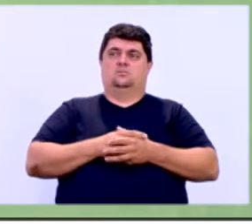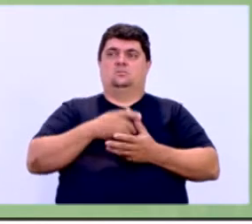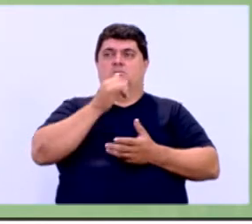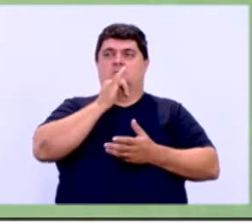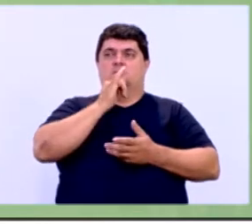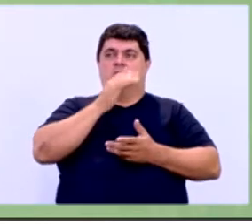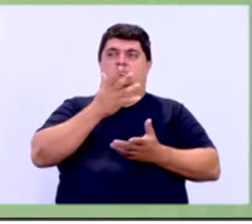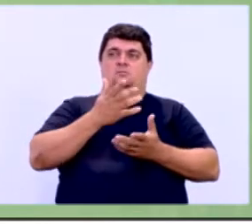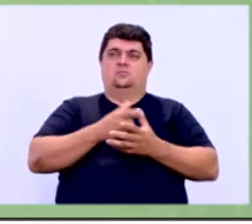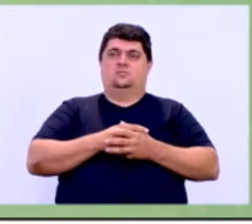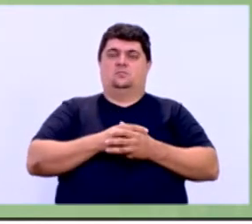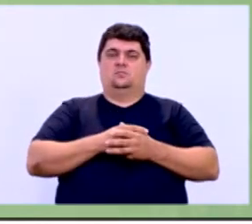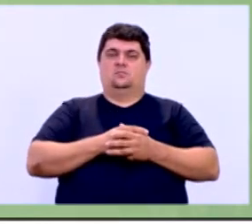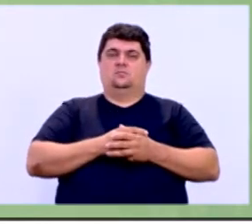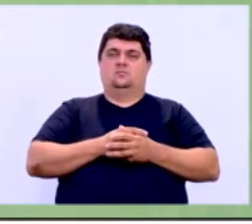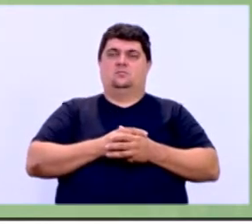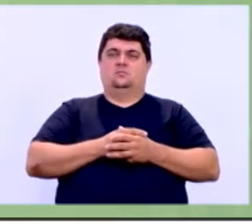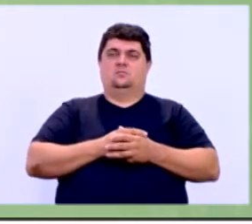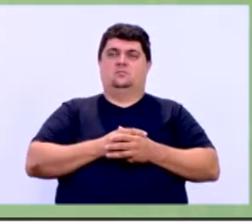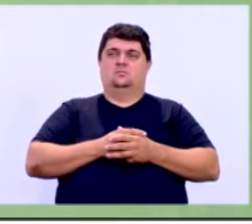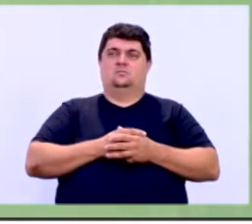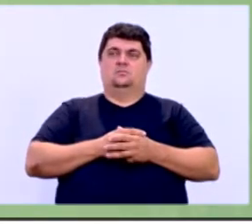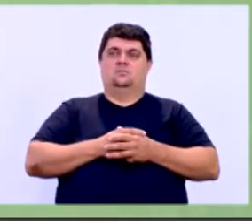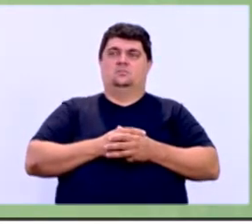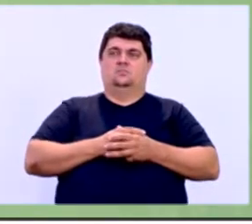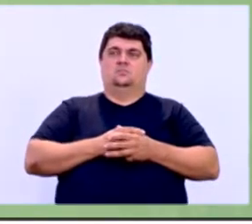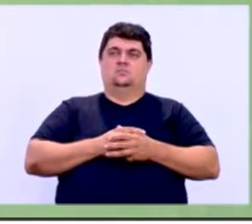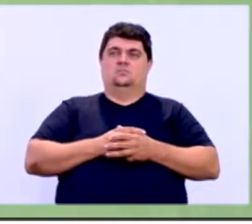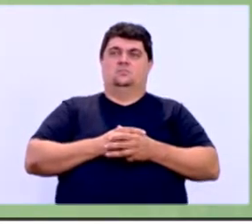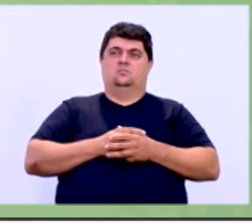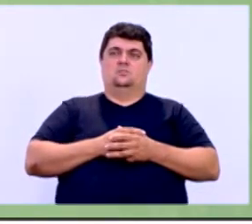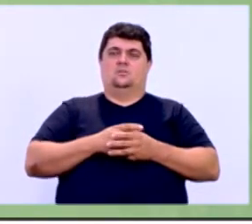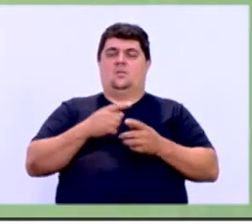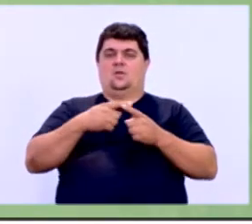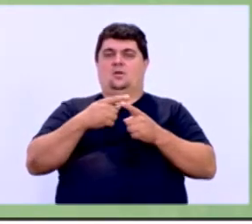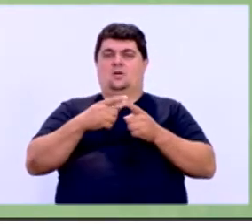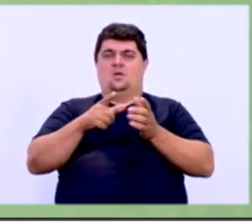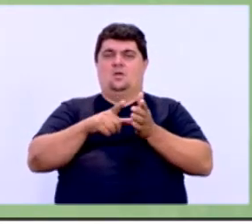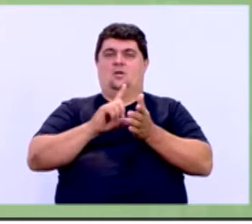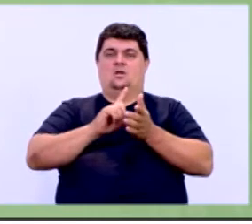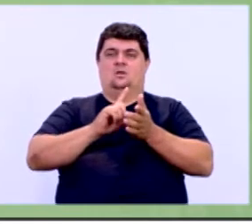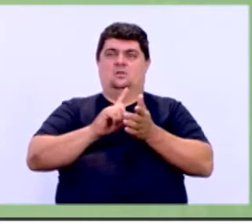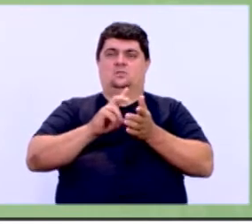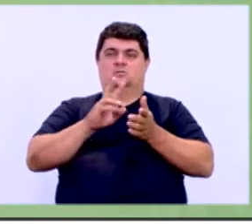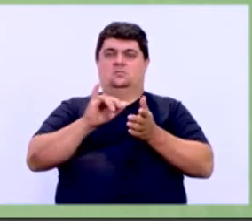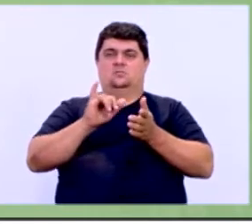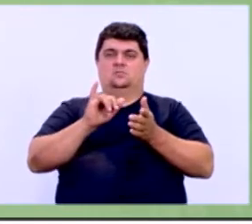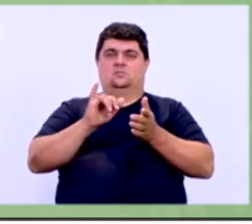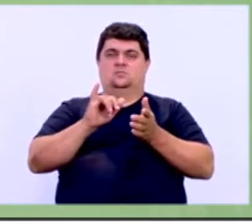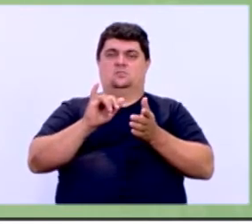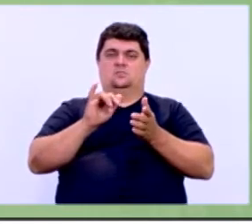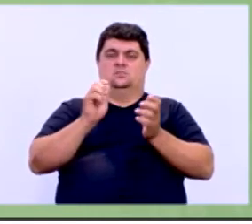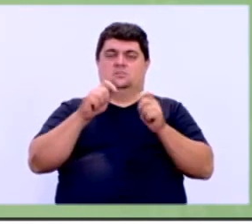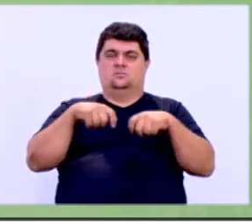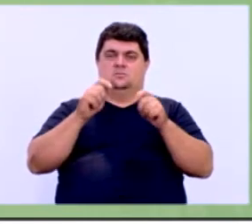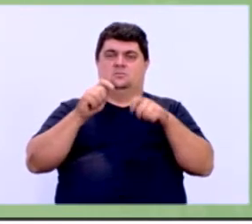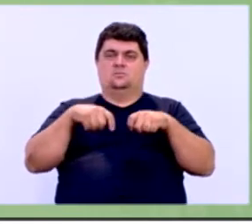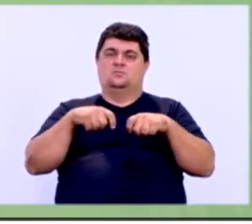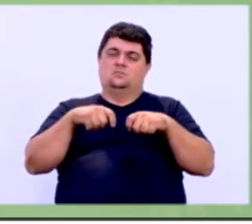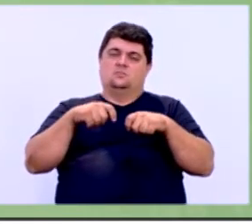exemplos, né? Daqui a pouco a gente comenta sobre esses exemplos, né? E essa antecipação ela pode ser uma forma